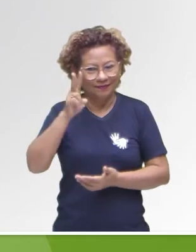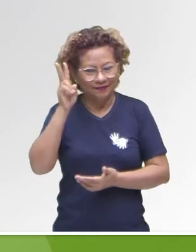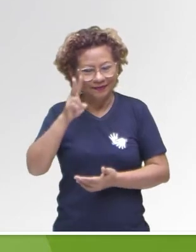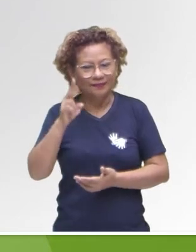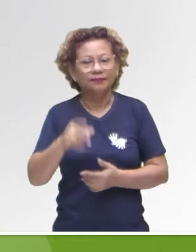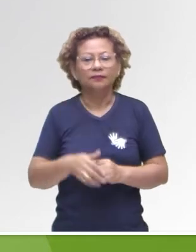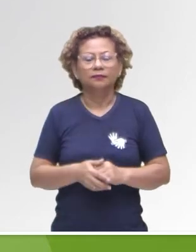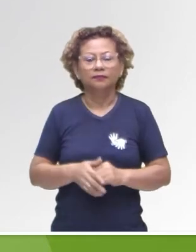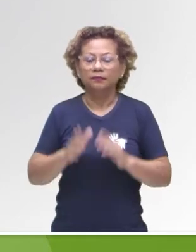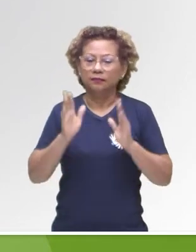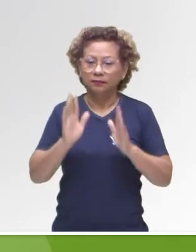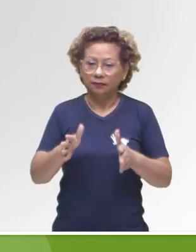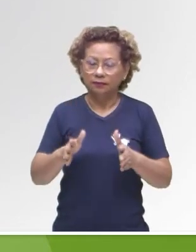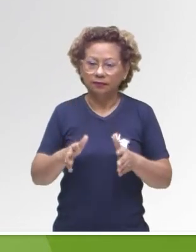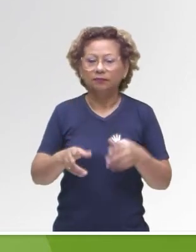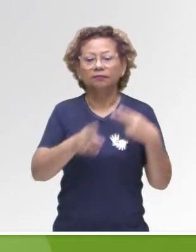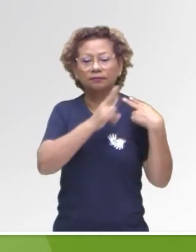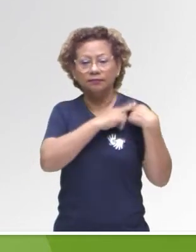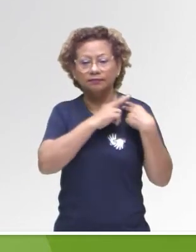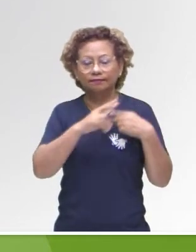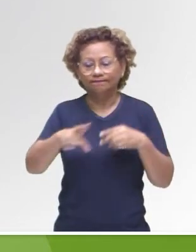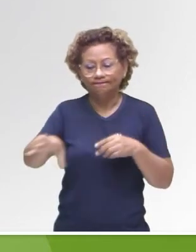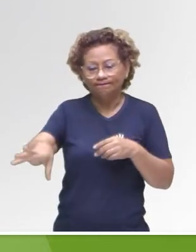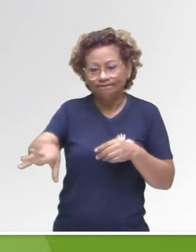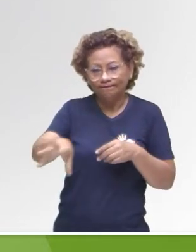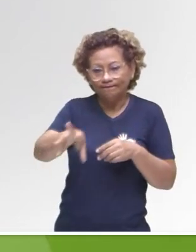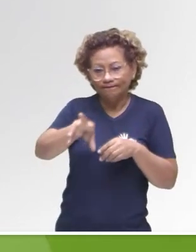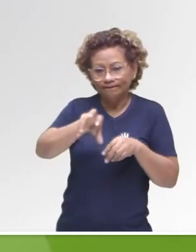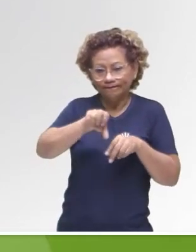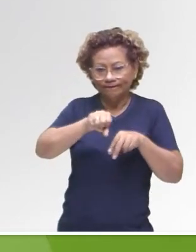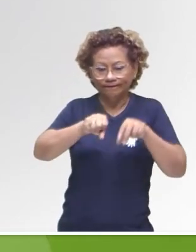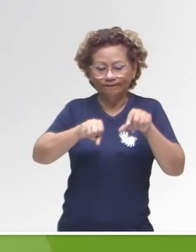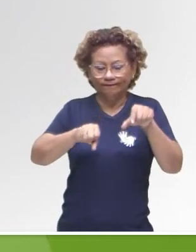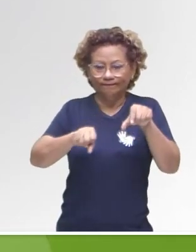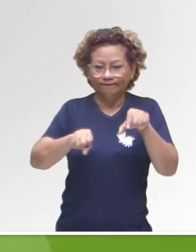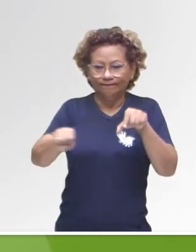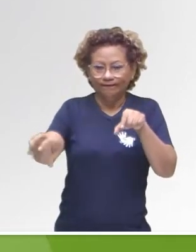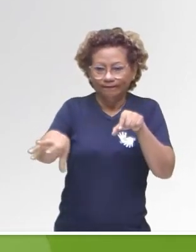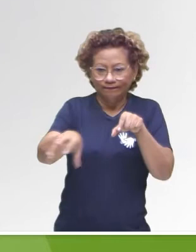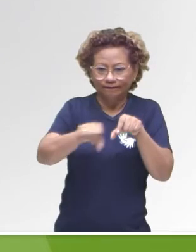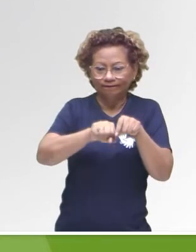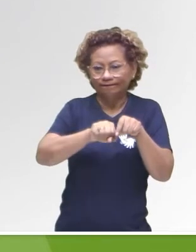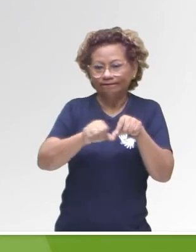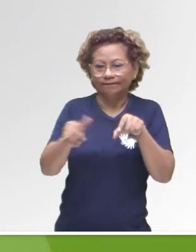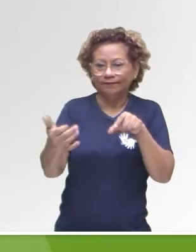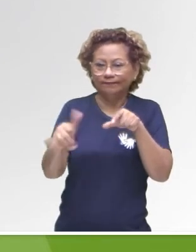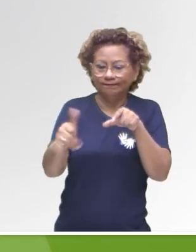são responsáveis por acumular carga elétrica para ser utilizada